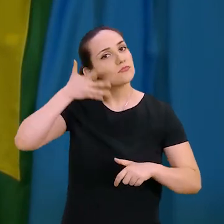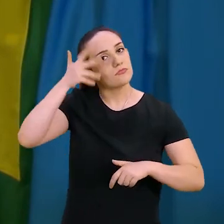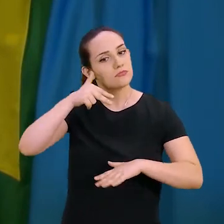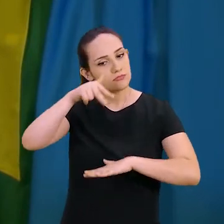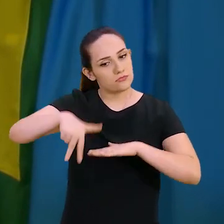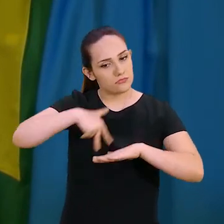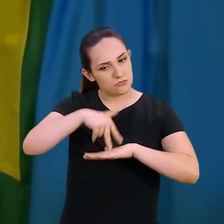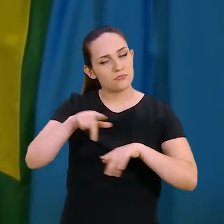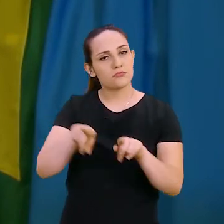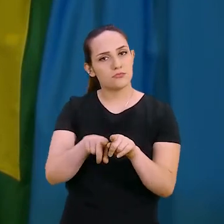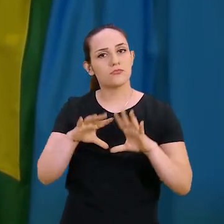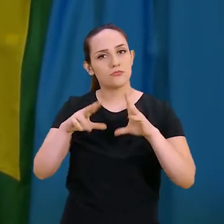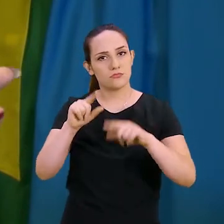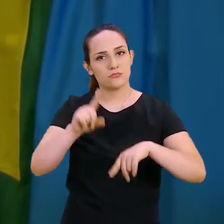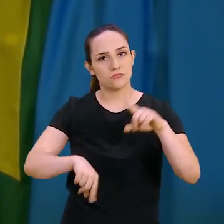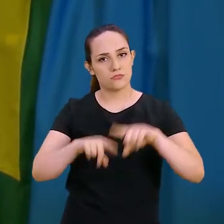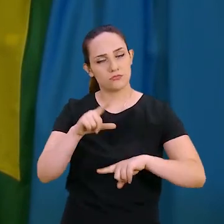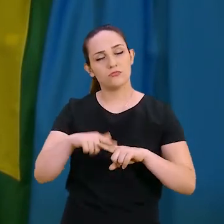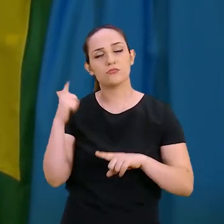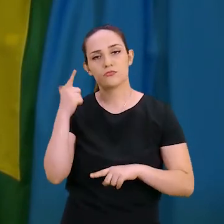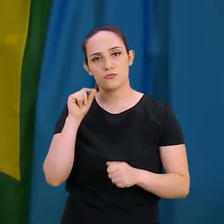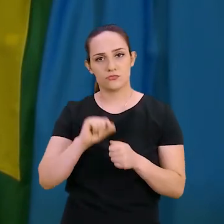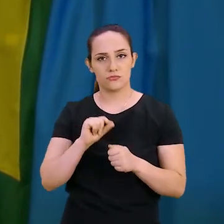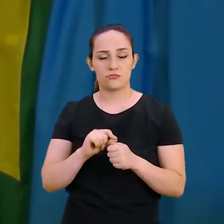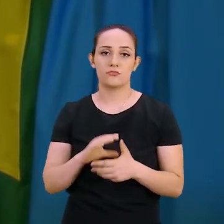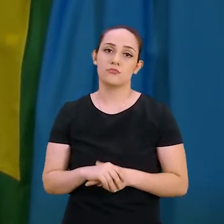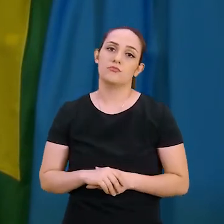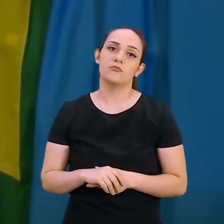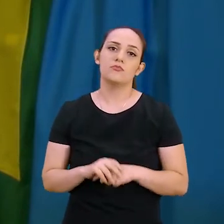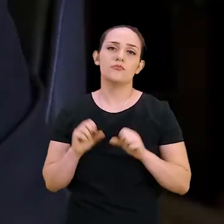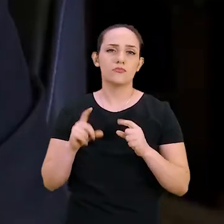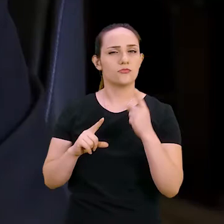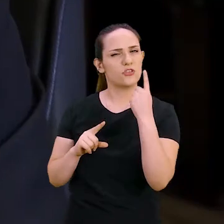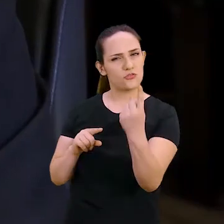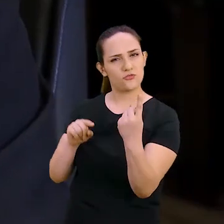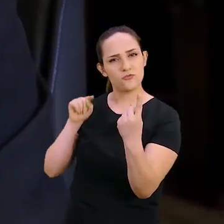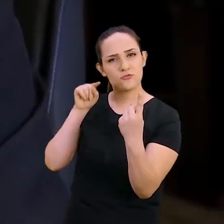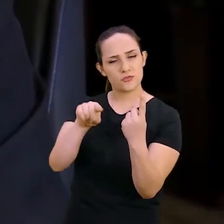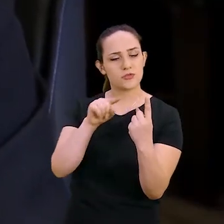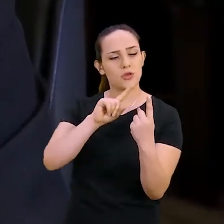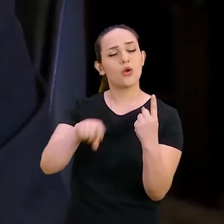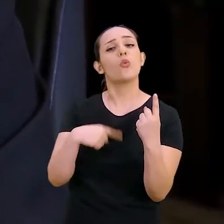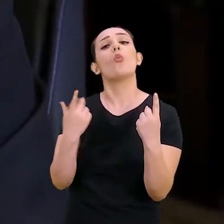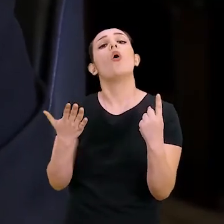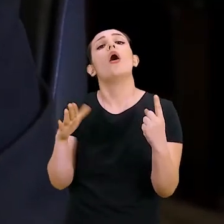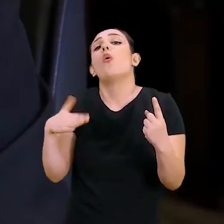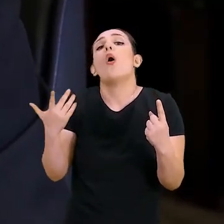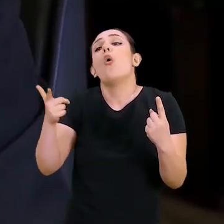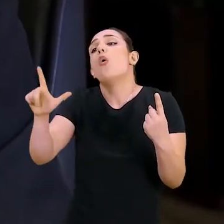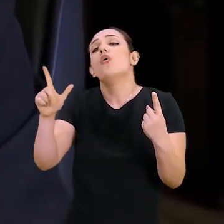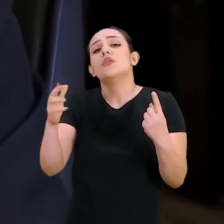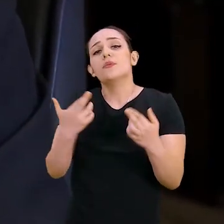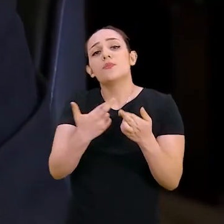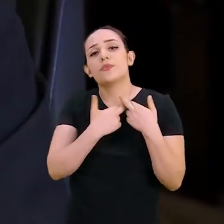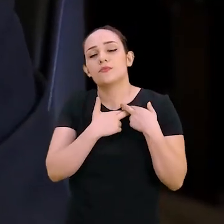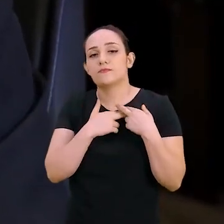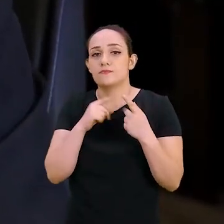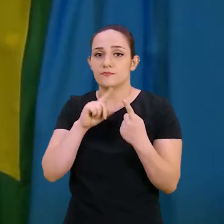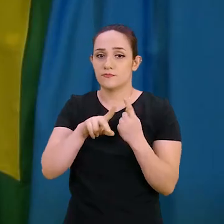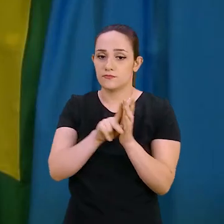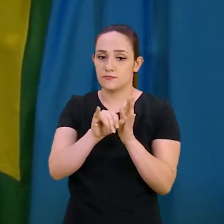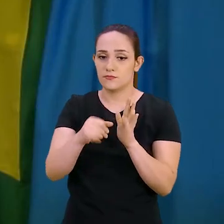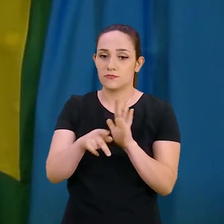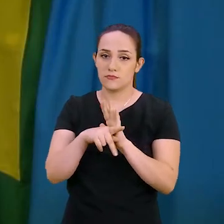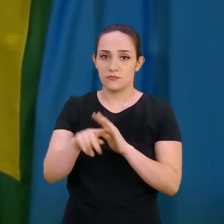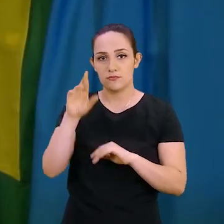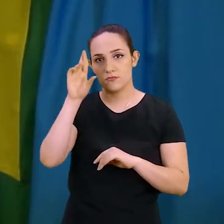espaço físico e o material também para a utilização das palestras. Ah, sim. Além da senhora, quem são os responsáveis pelo projeto?